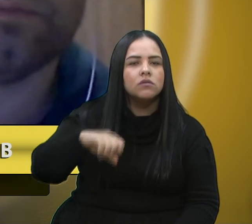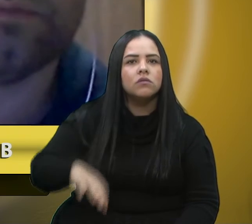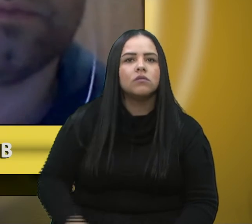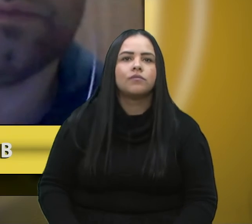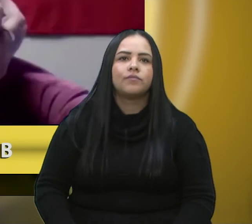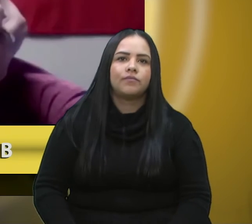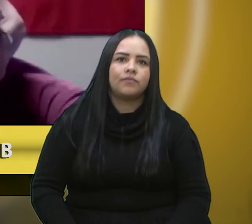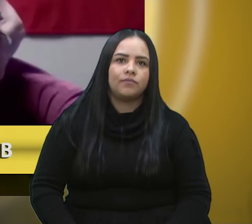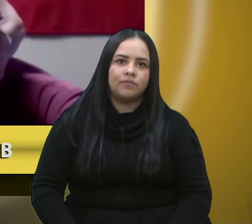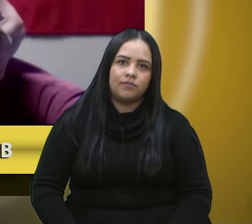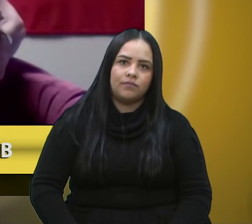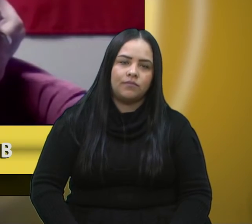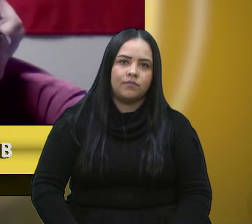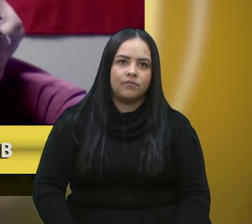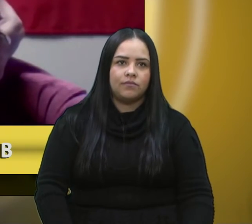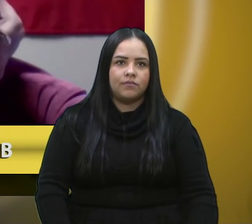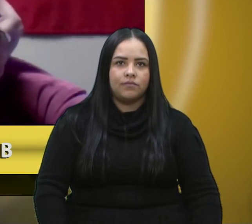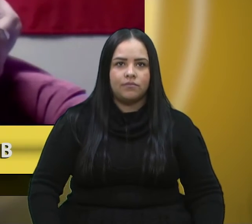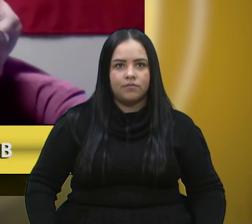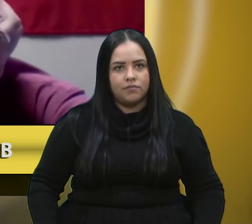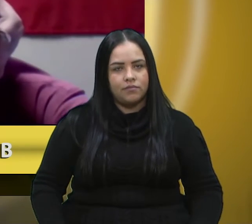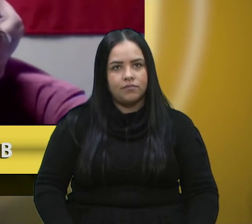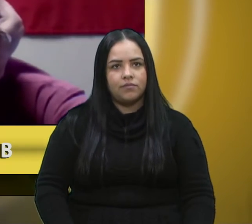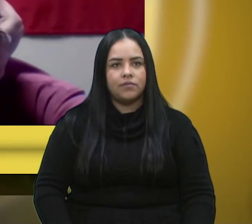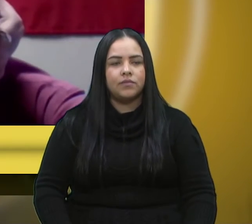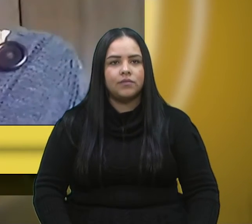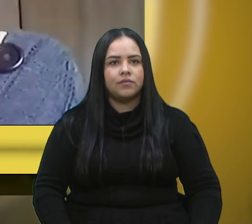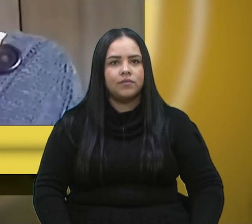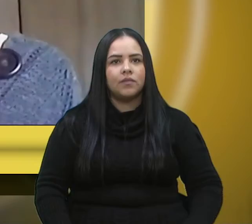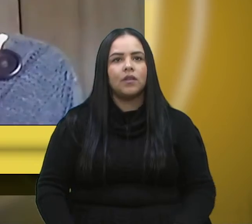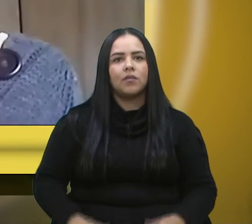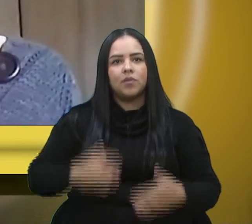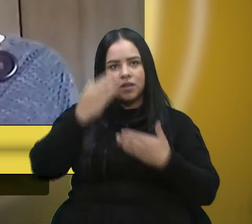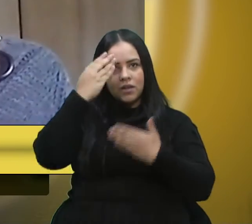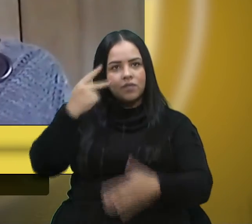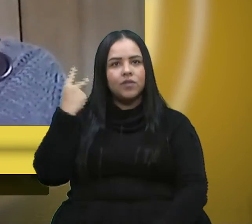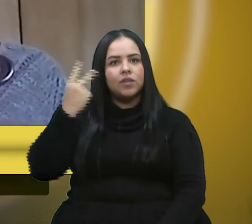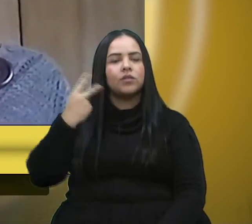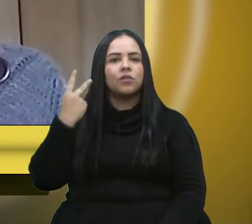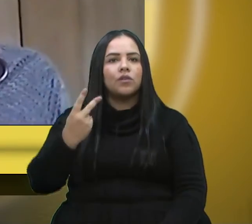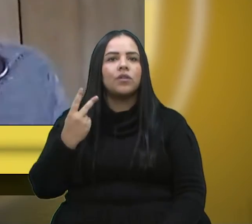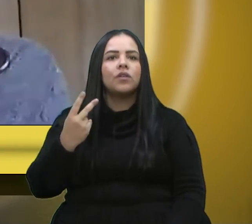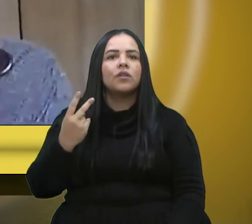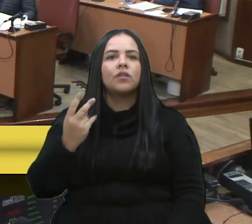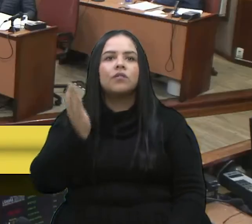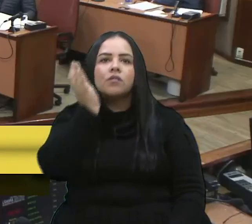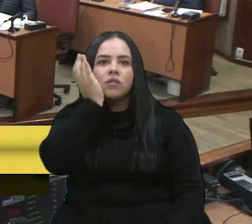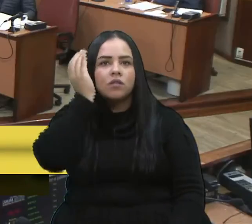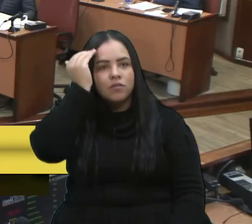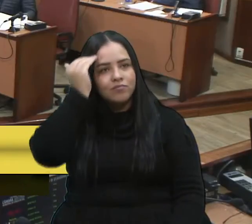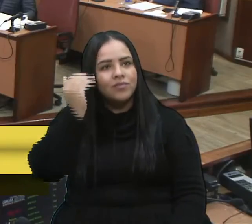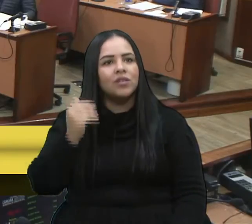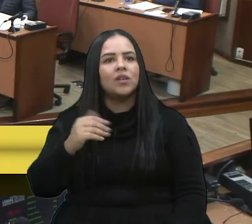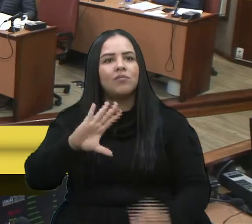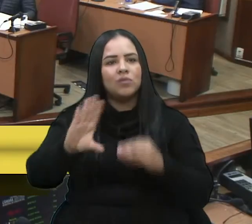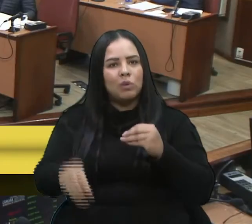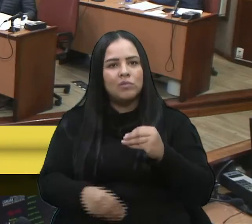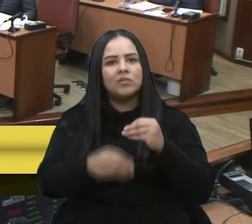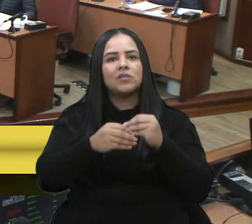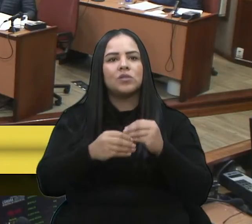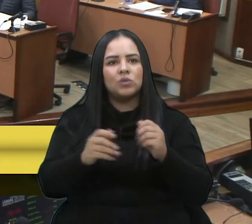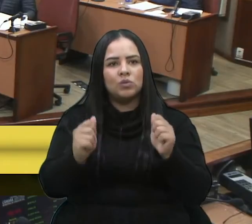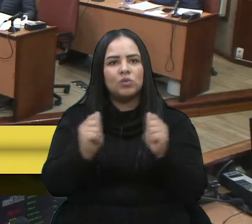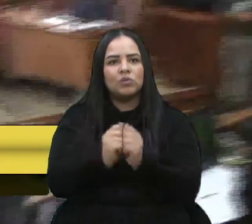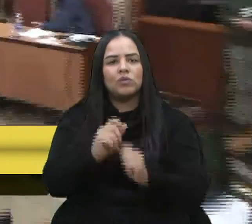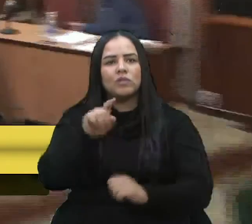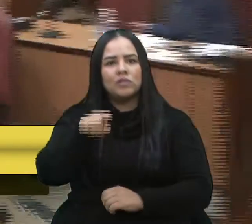Obrigado, eu pedi depois. Eu também pedi. Obrigado, vereador Felipe. Na verdade, para me somar diante desse contexto que a